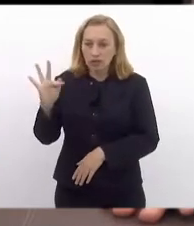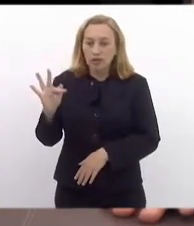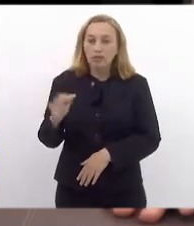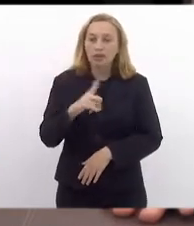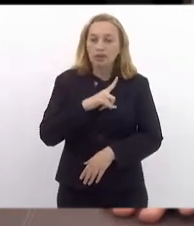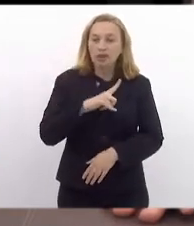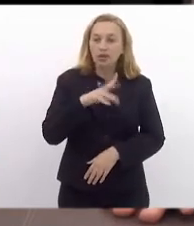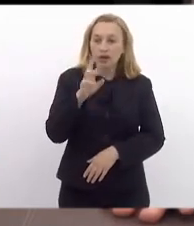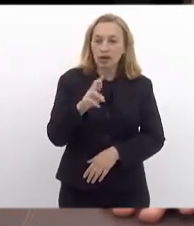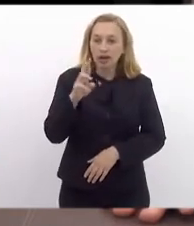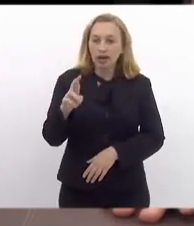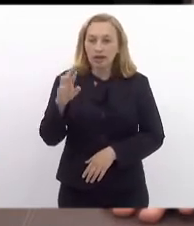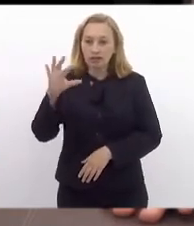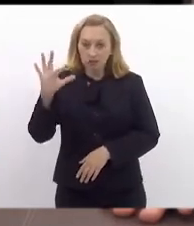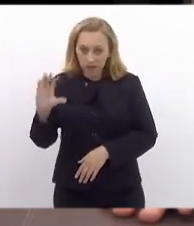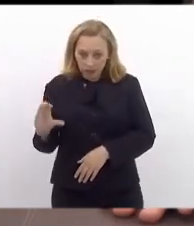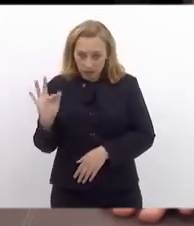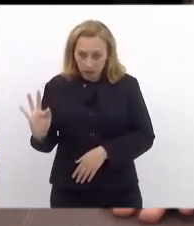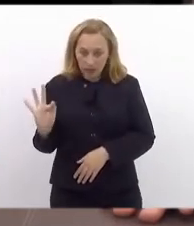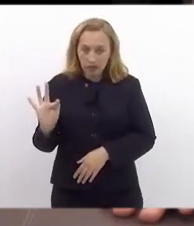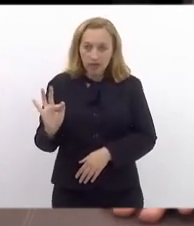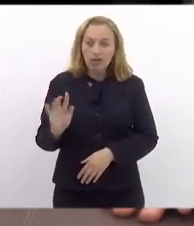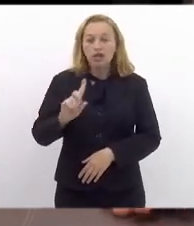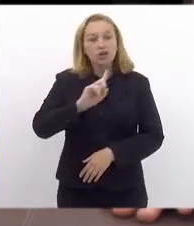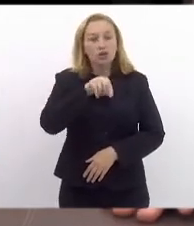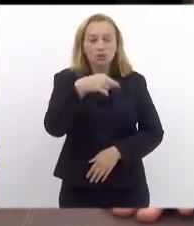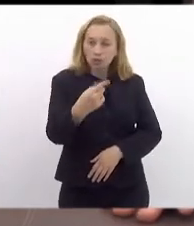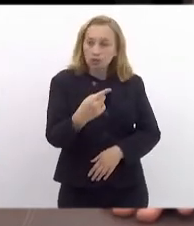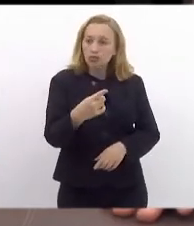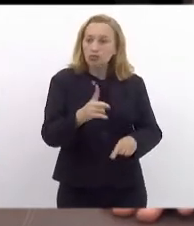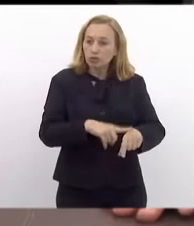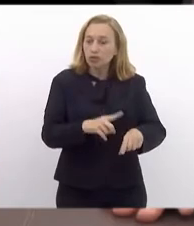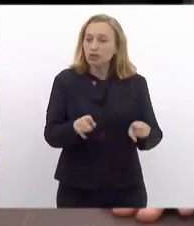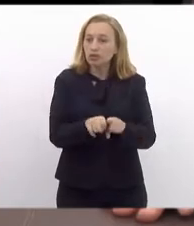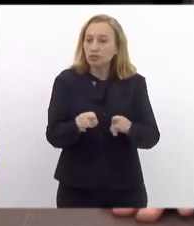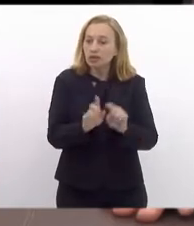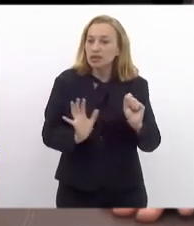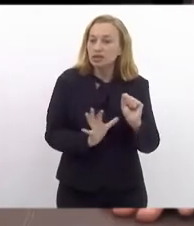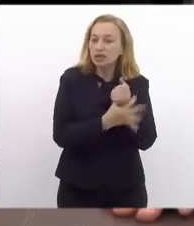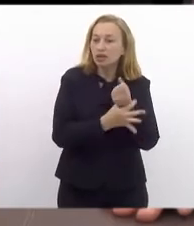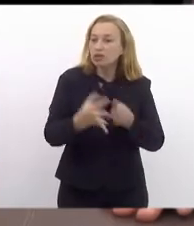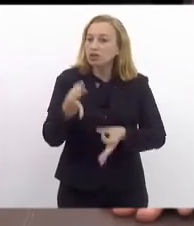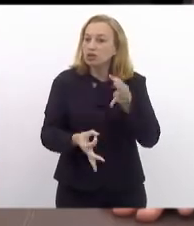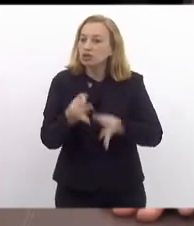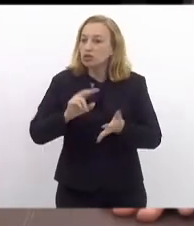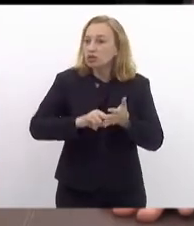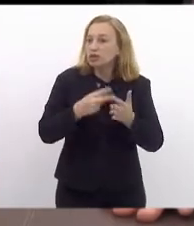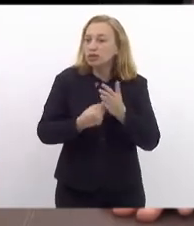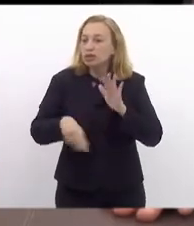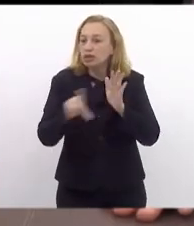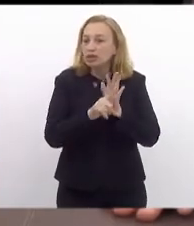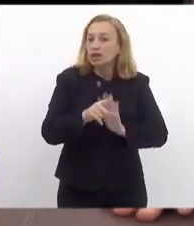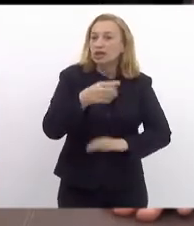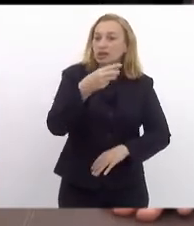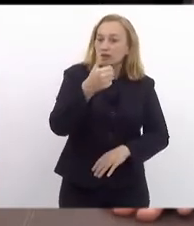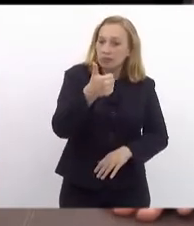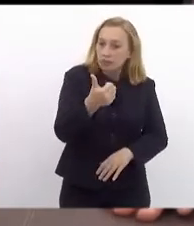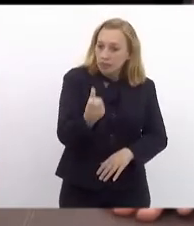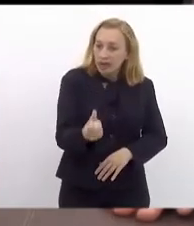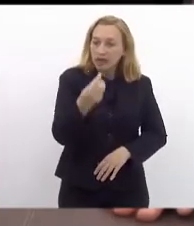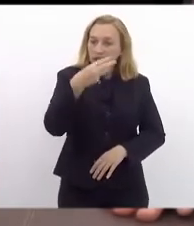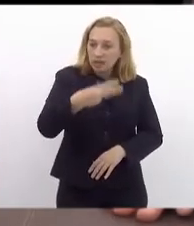RF ao novo RF e por outro lado a gente tem questão da segurança jurídica quanto à interpretação da Lei 6331